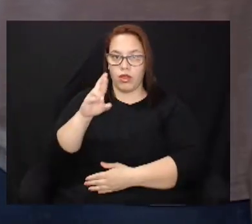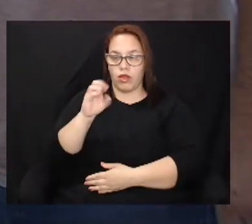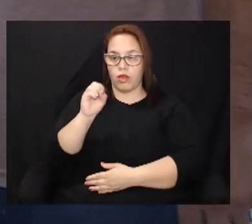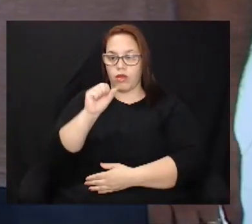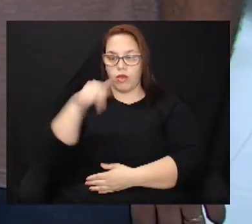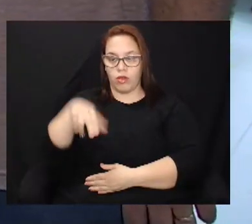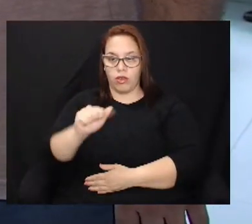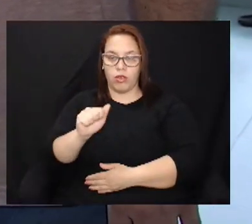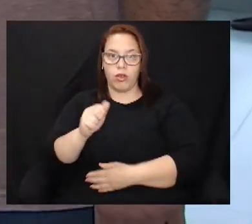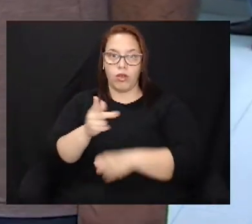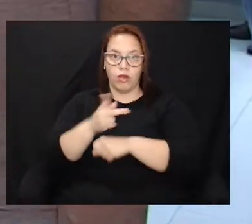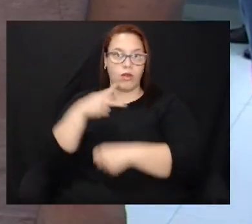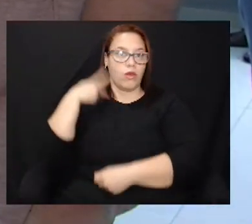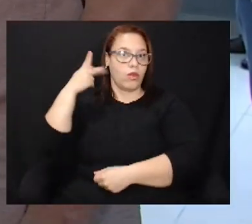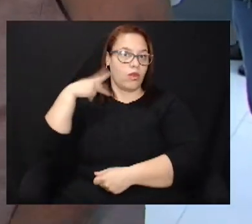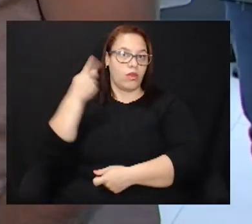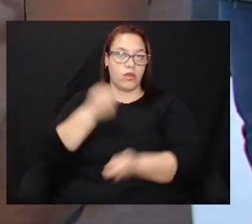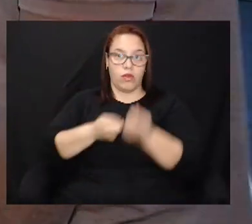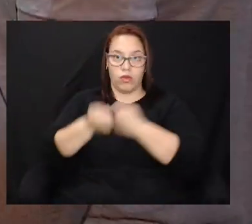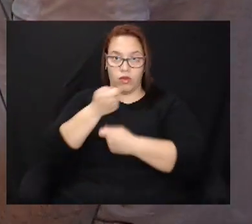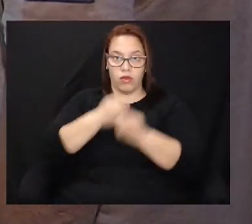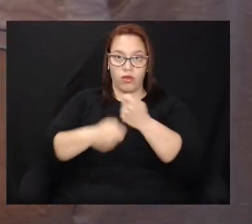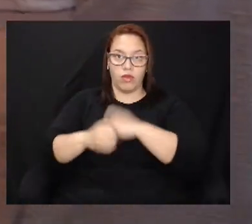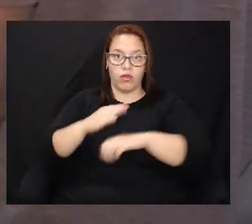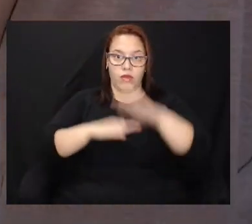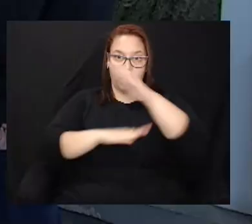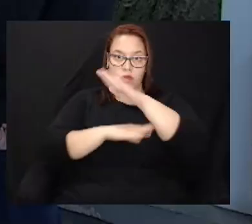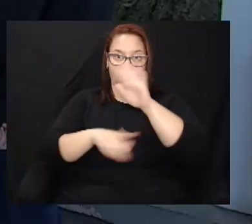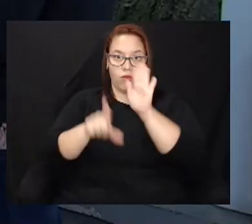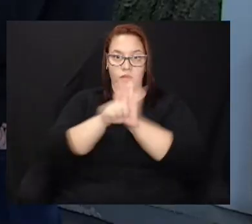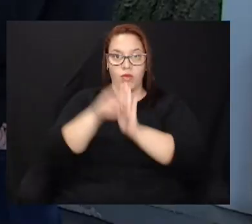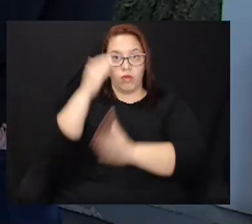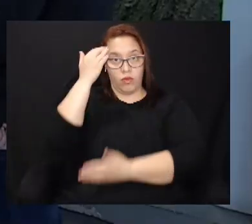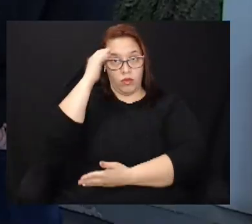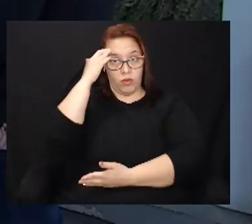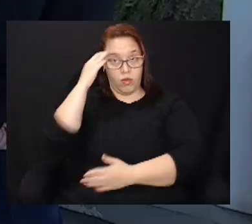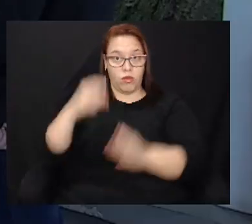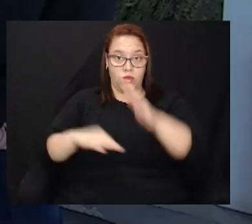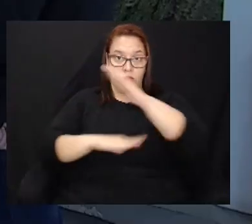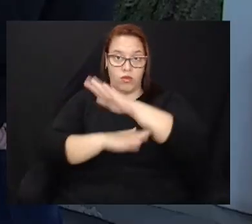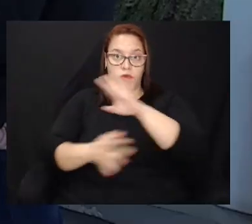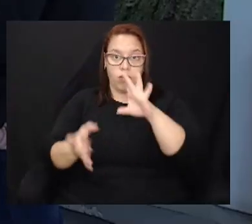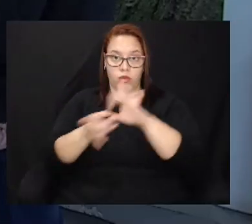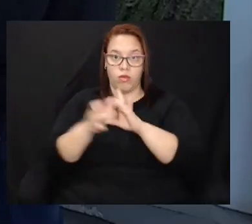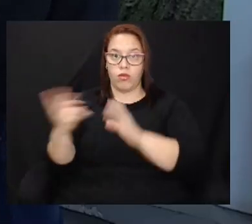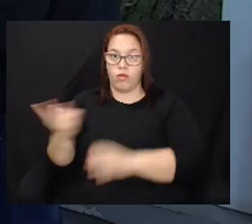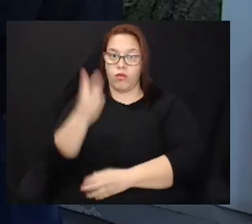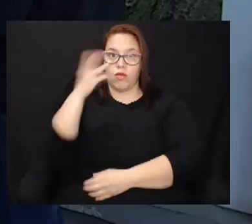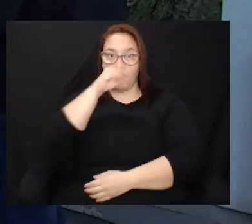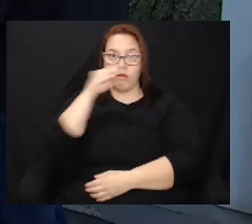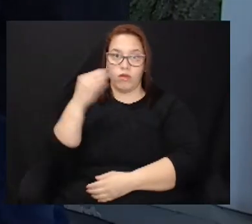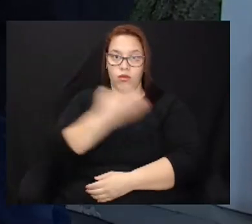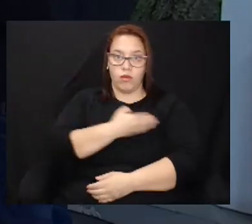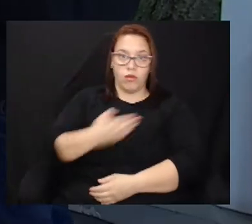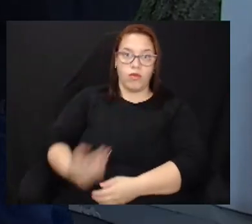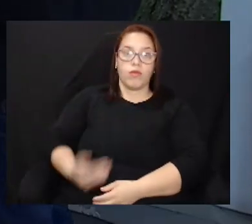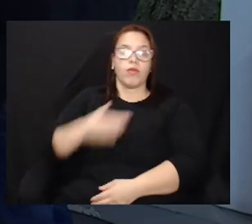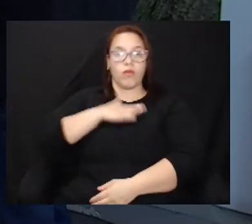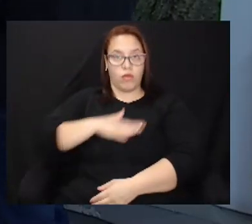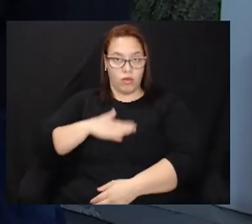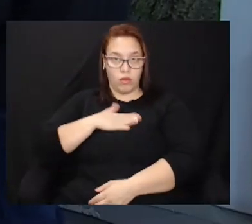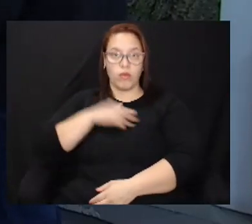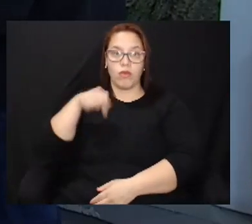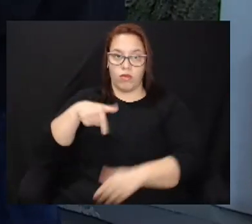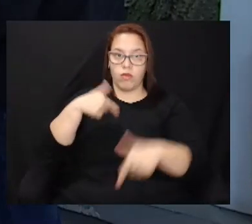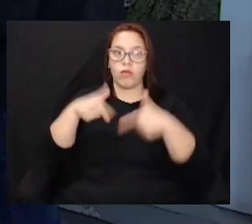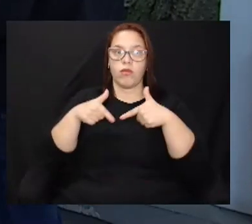procuradora administrativa da Casa de Leis, entende que o Câmara Integrada valoriza os servidores. Gosto muito de trabalhar aqui, eu acho o ambiente